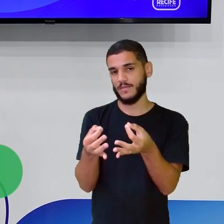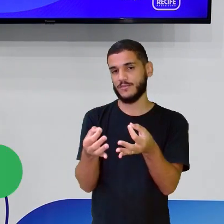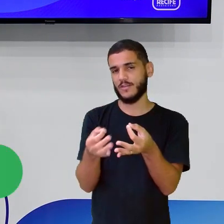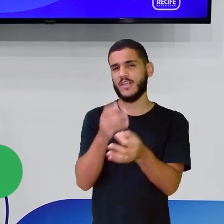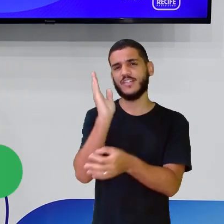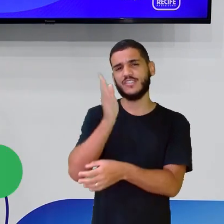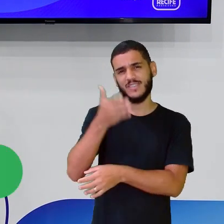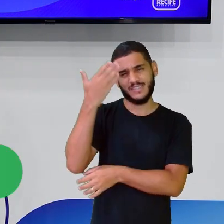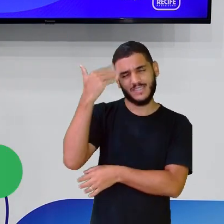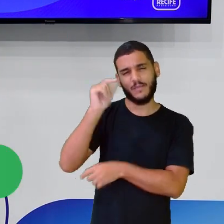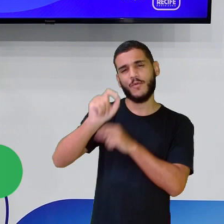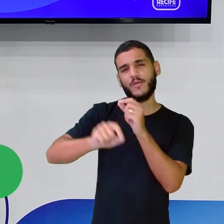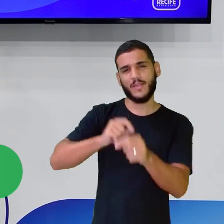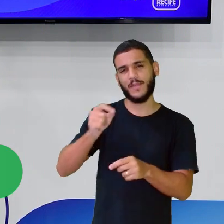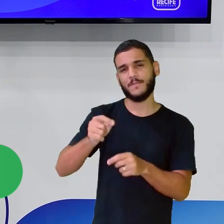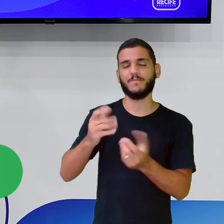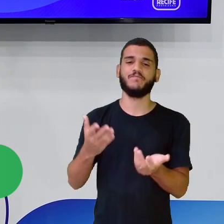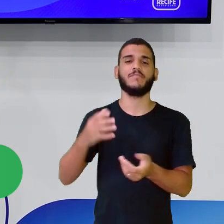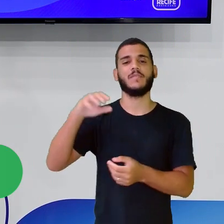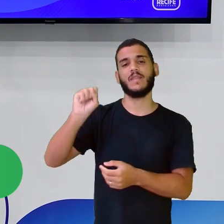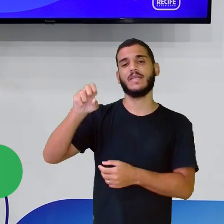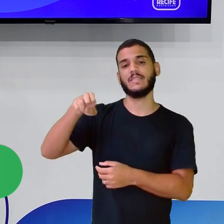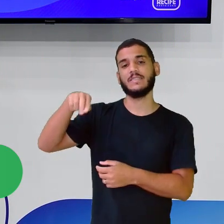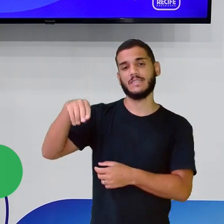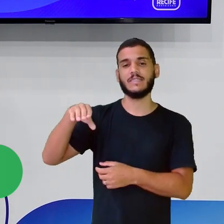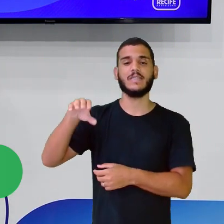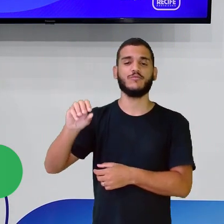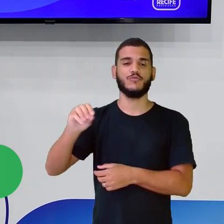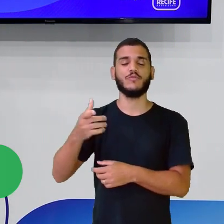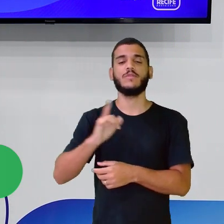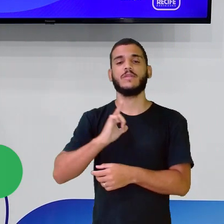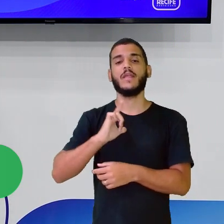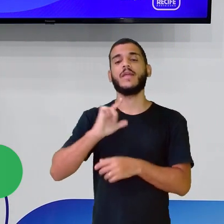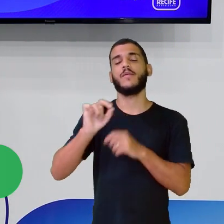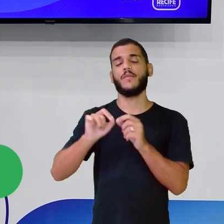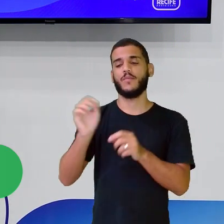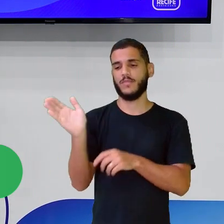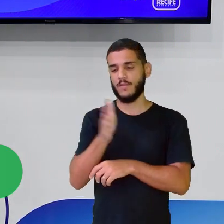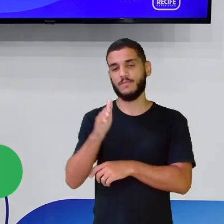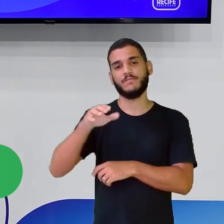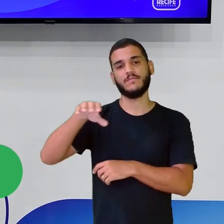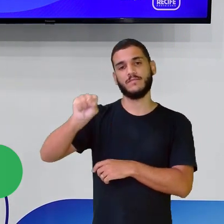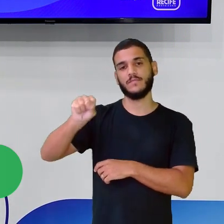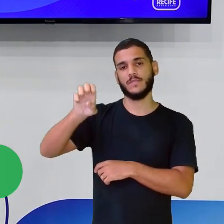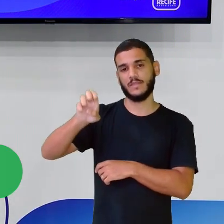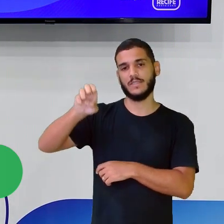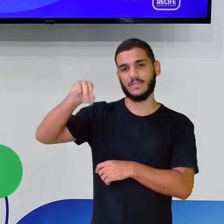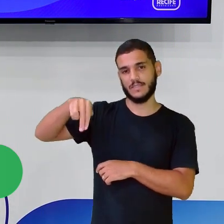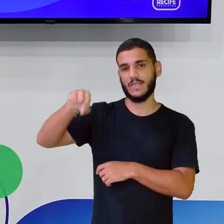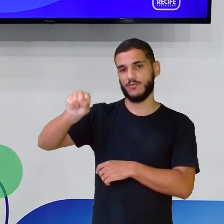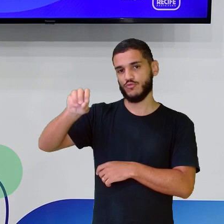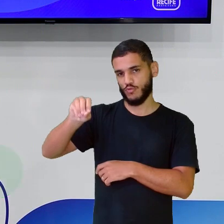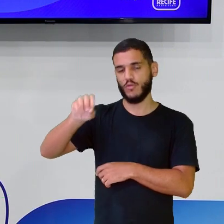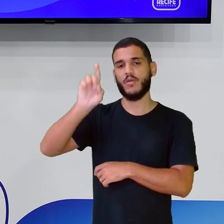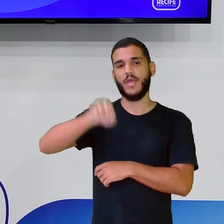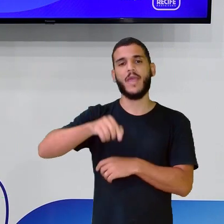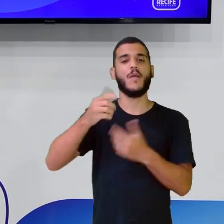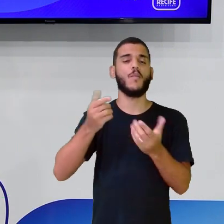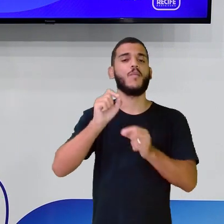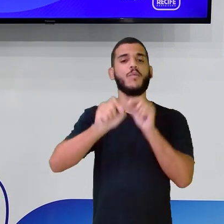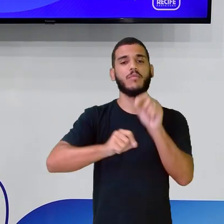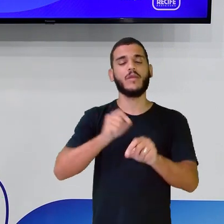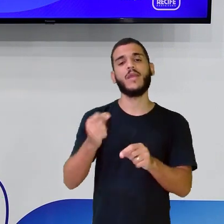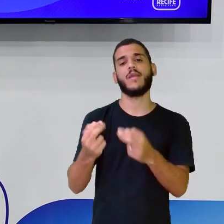no censo, que é um levantamento que o IBGE, que é o Instituto Brasileiro de Geografia e Estatística,